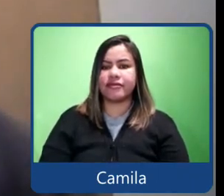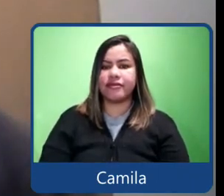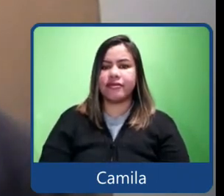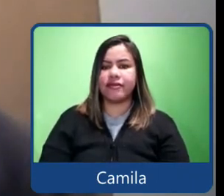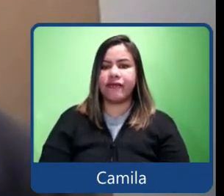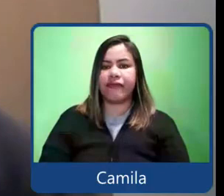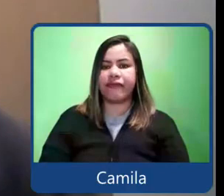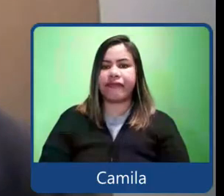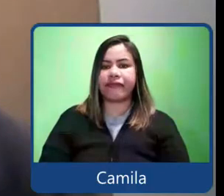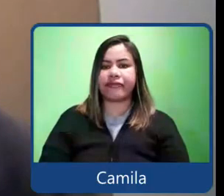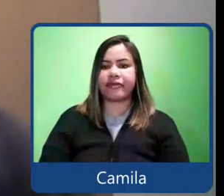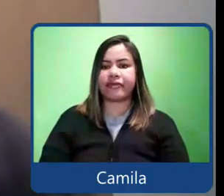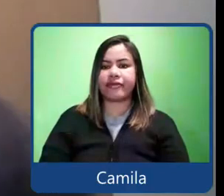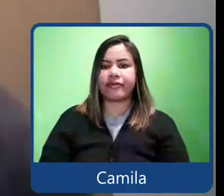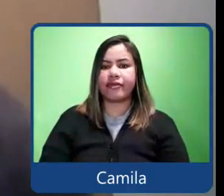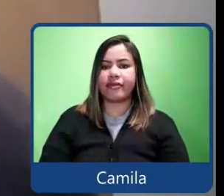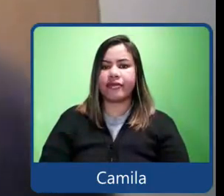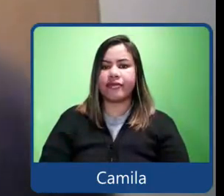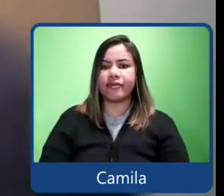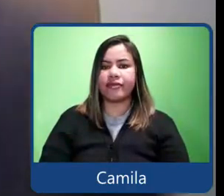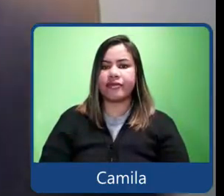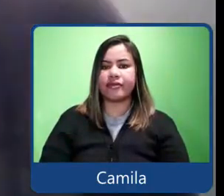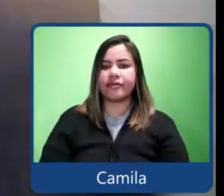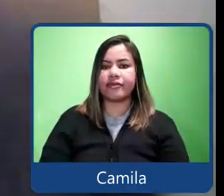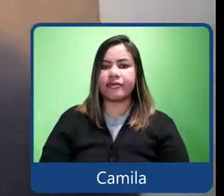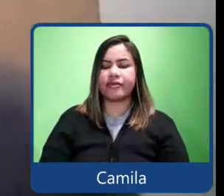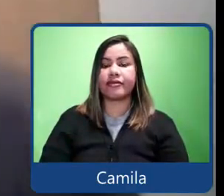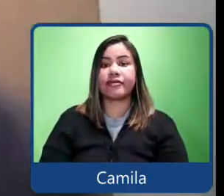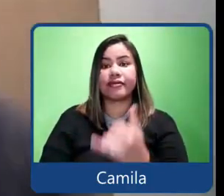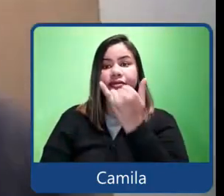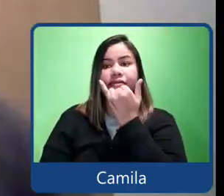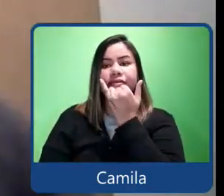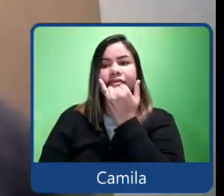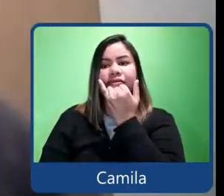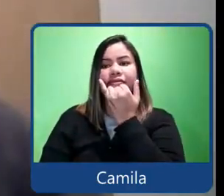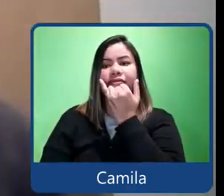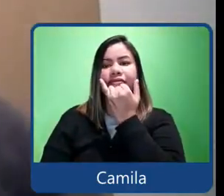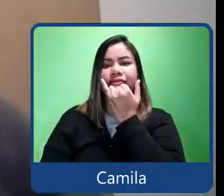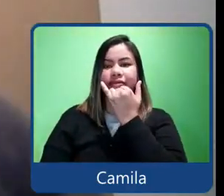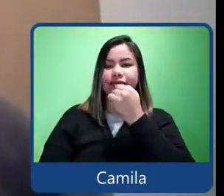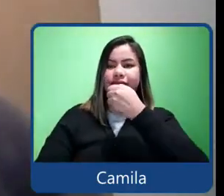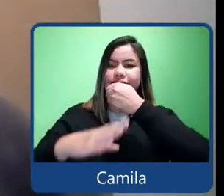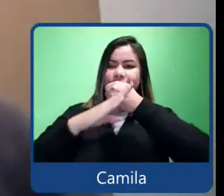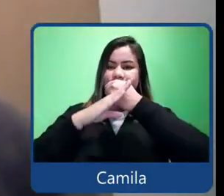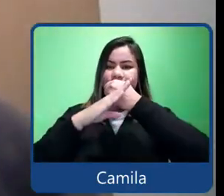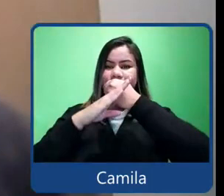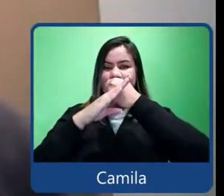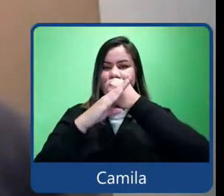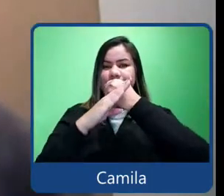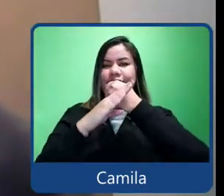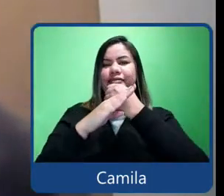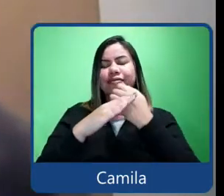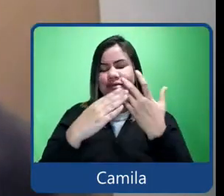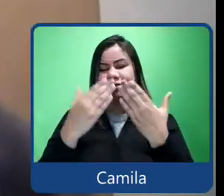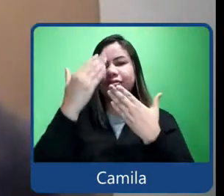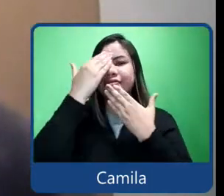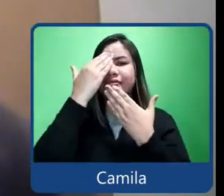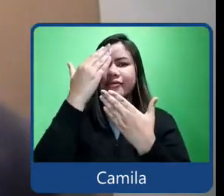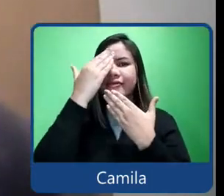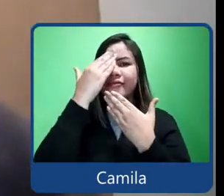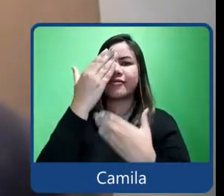Desculpem, estava com o microfone mutado, agora sim. Muito obrigado, professor Cristiano,